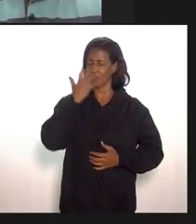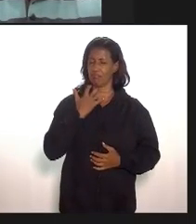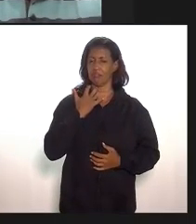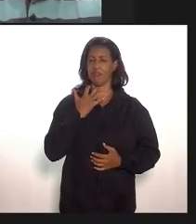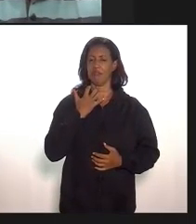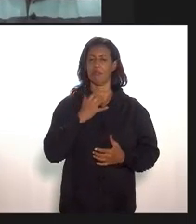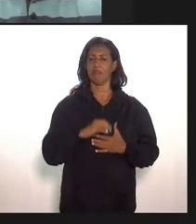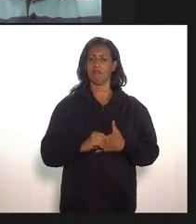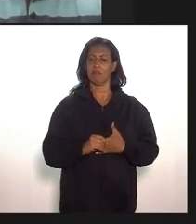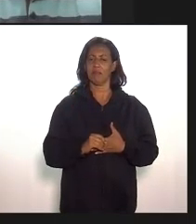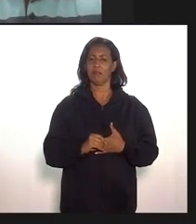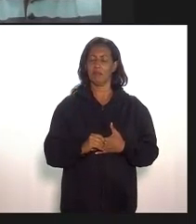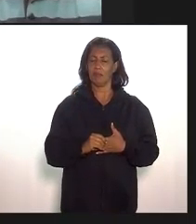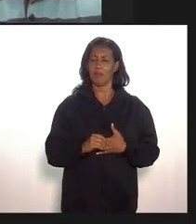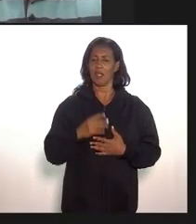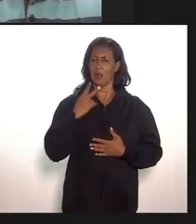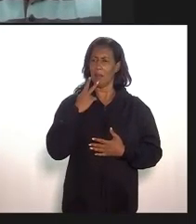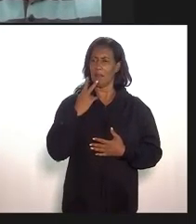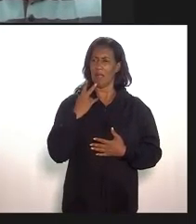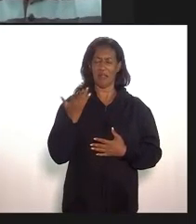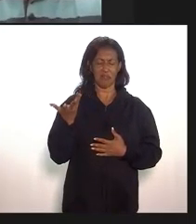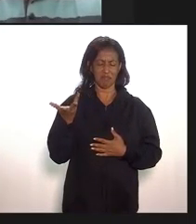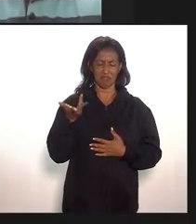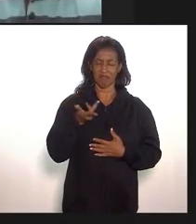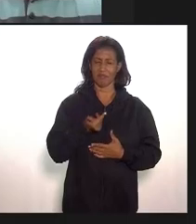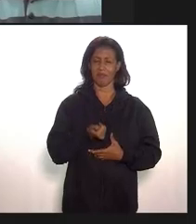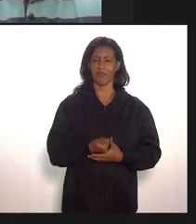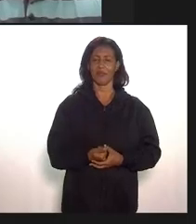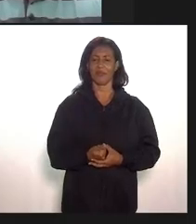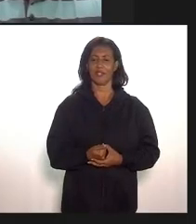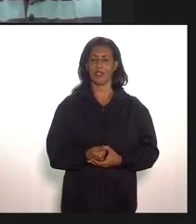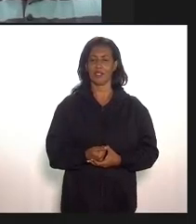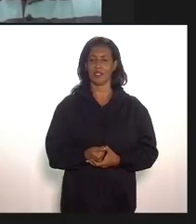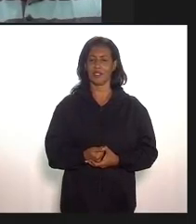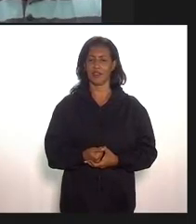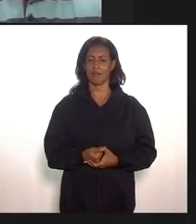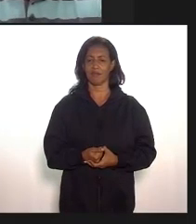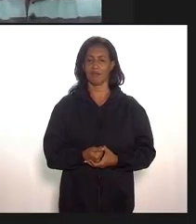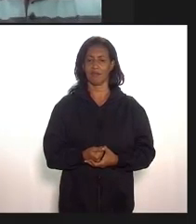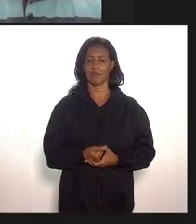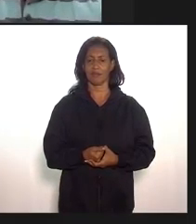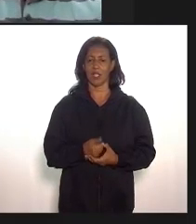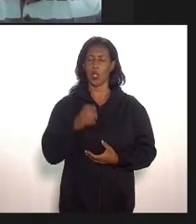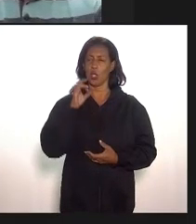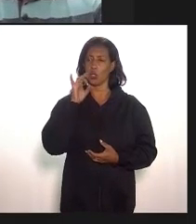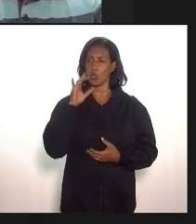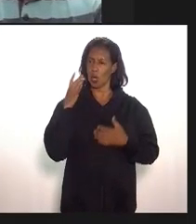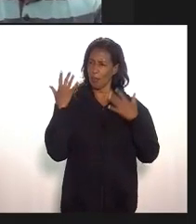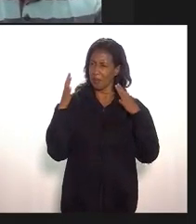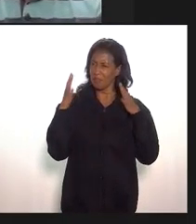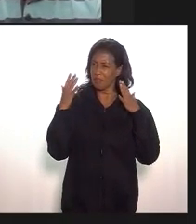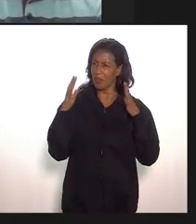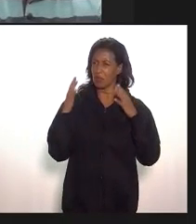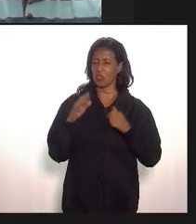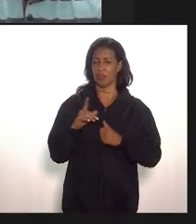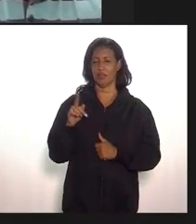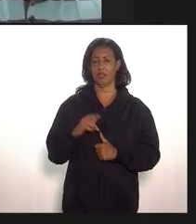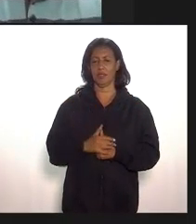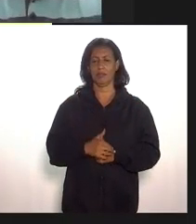pela coerência das palavras. Um voto primoroso, de você, um posicionamento primoroso de Vossa Excelência. Só para aplaudir o seu posicionamento,